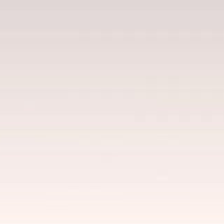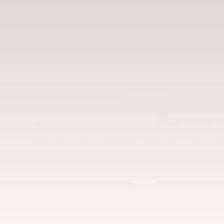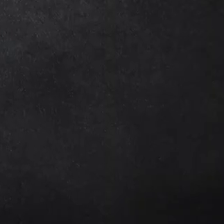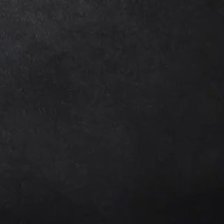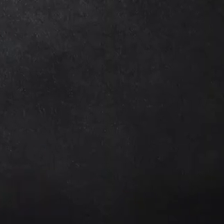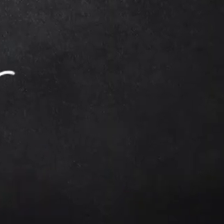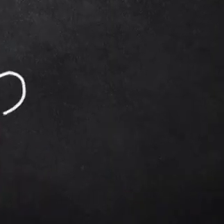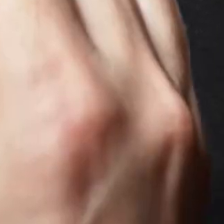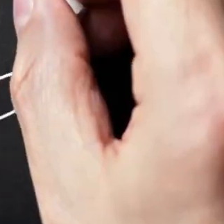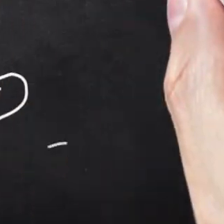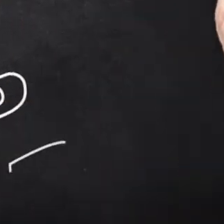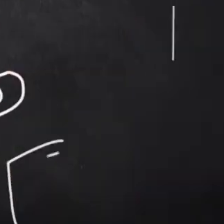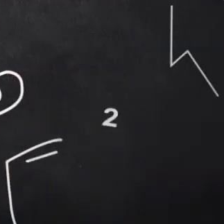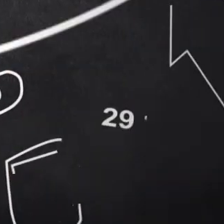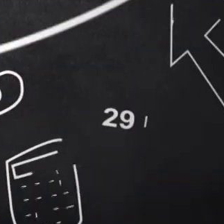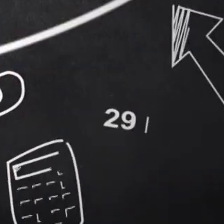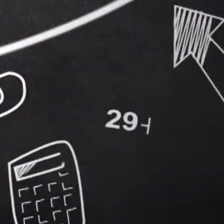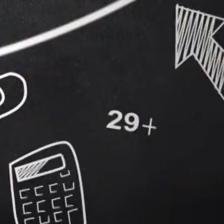E aí